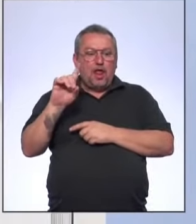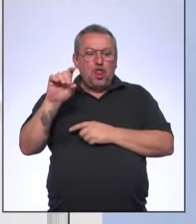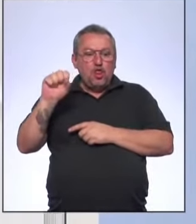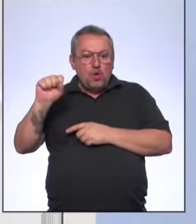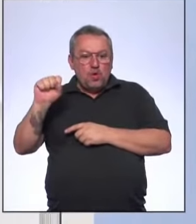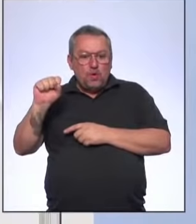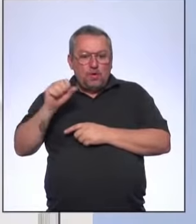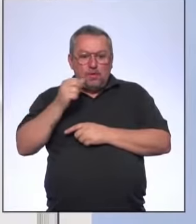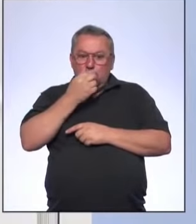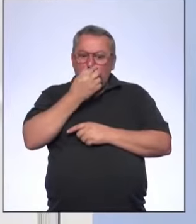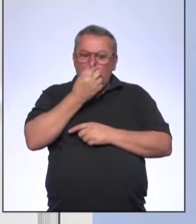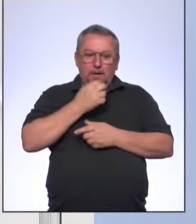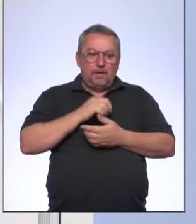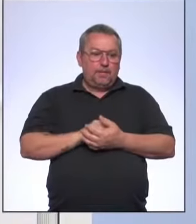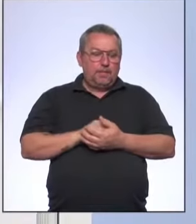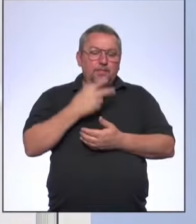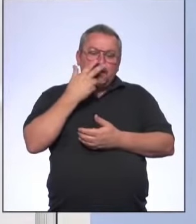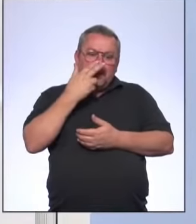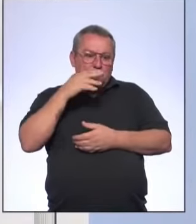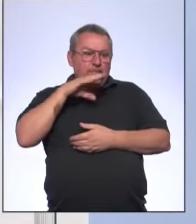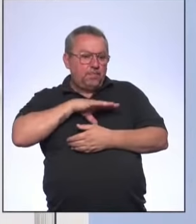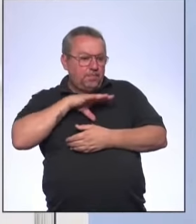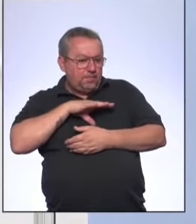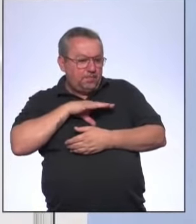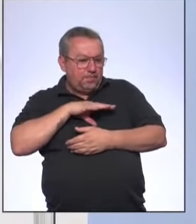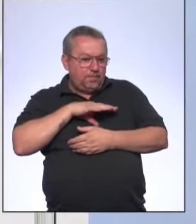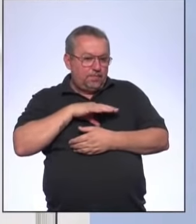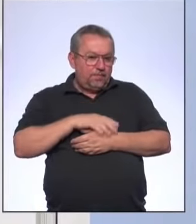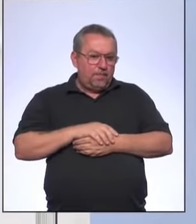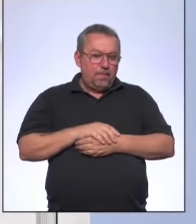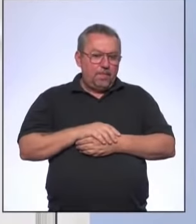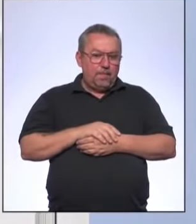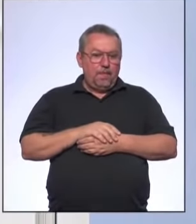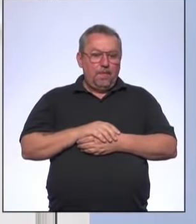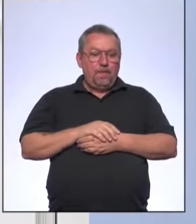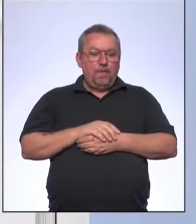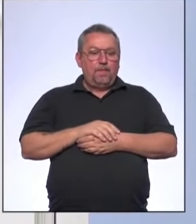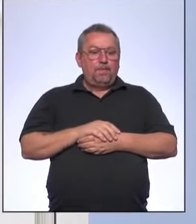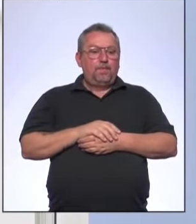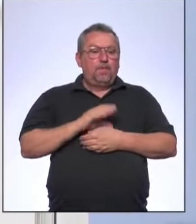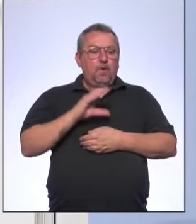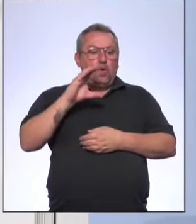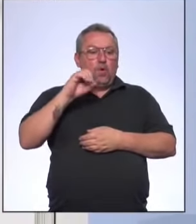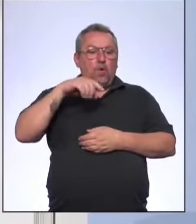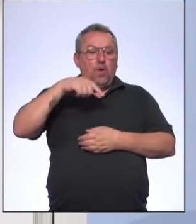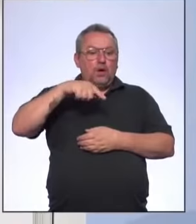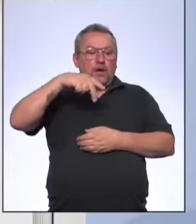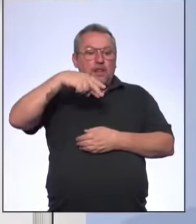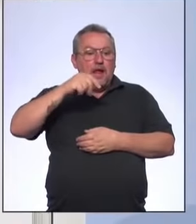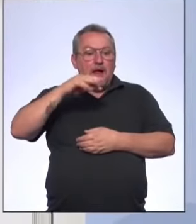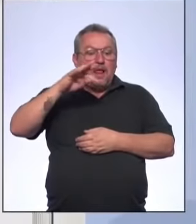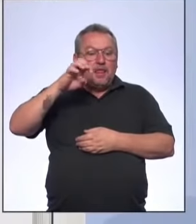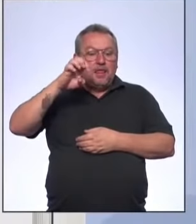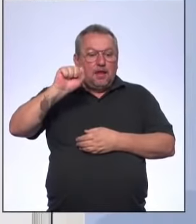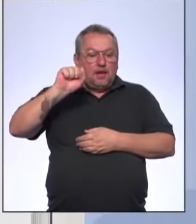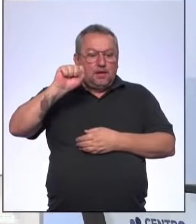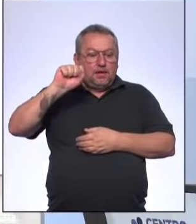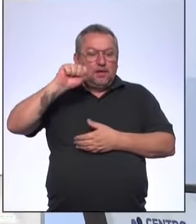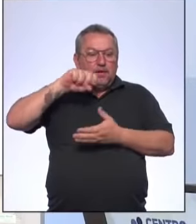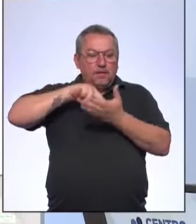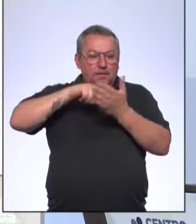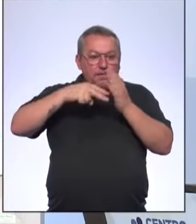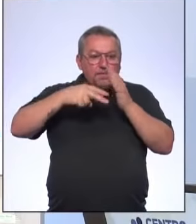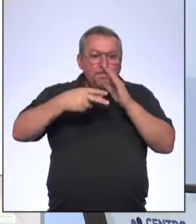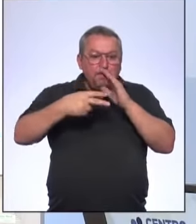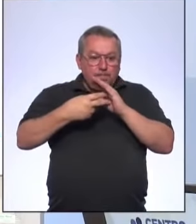invertebrados isso são chamados de clogs cognatos são as palavras